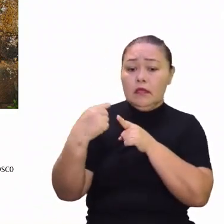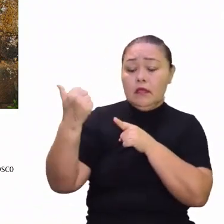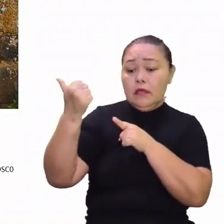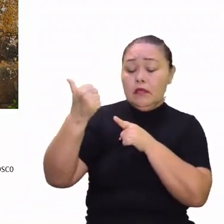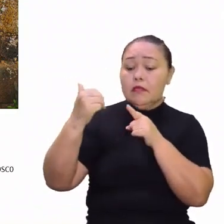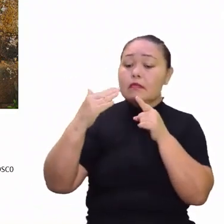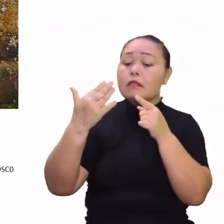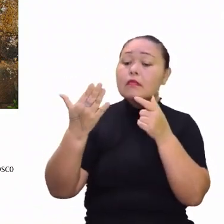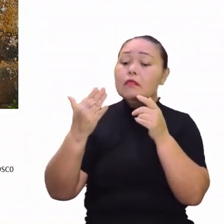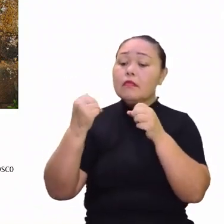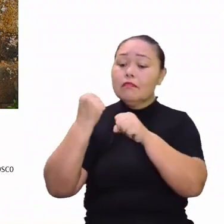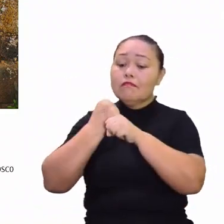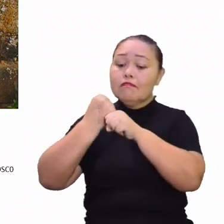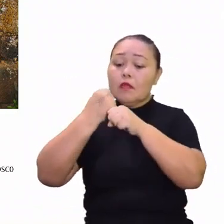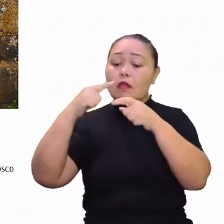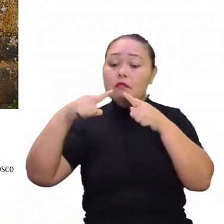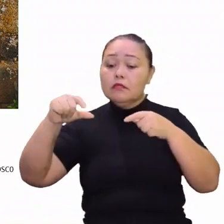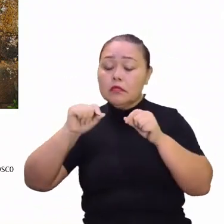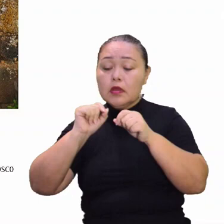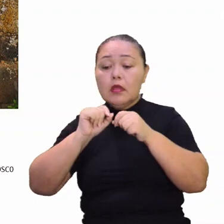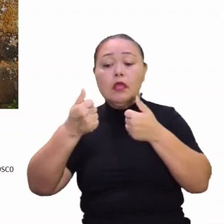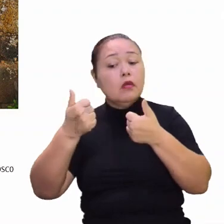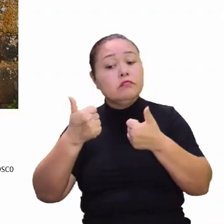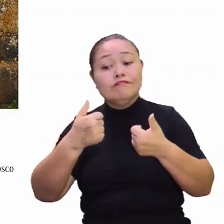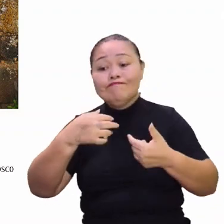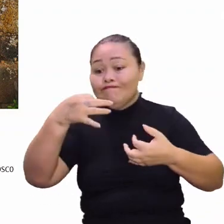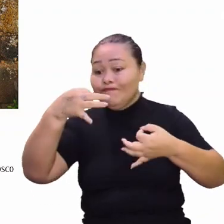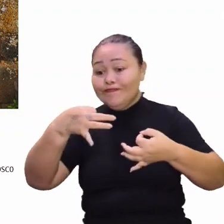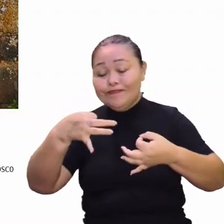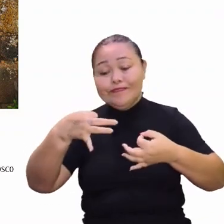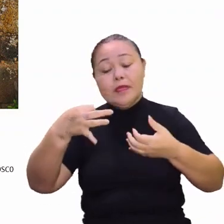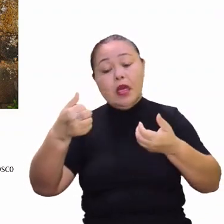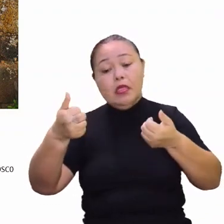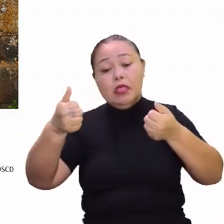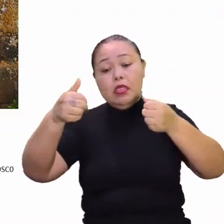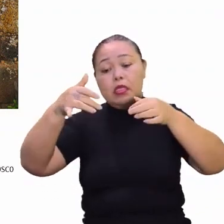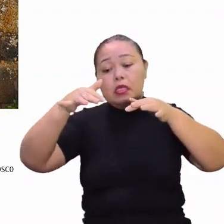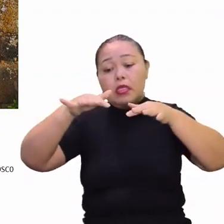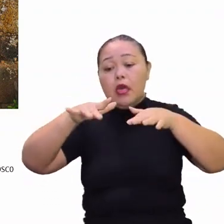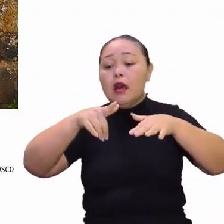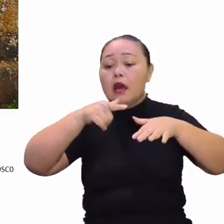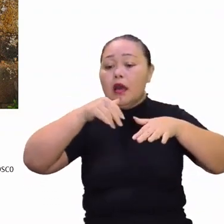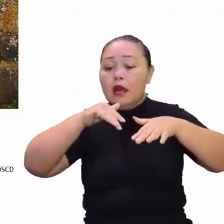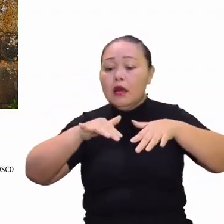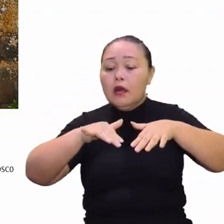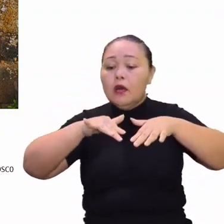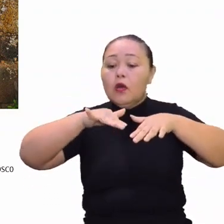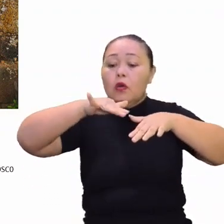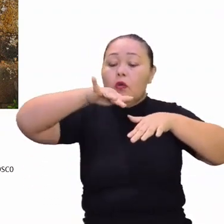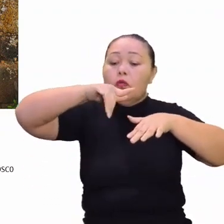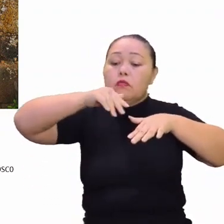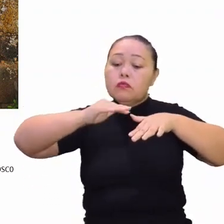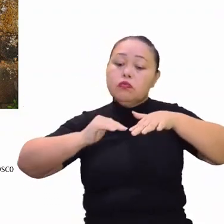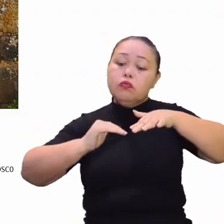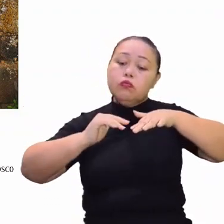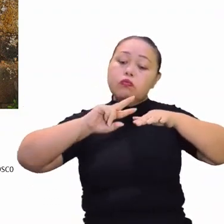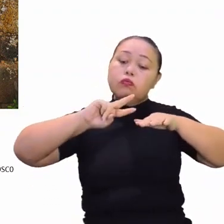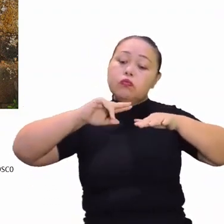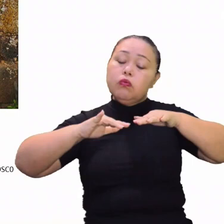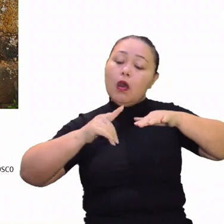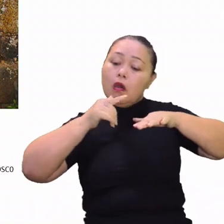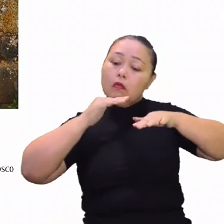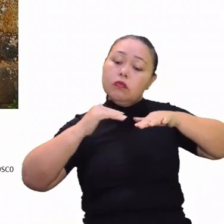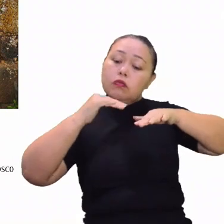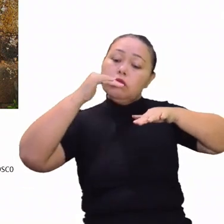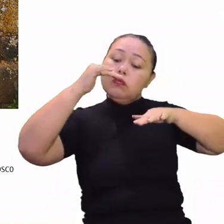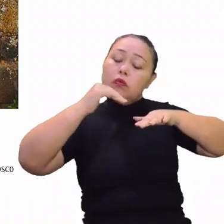primeiro forte não deu muito certo, né? Porque sofreu inundações com o aumento do volume das